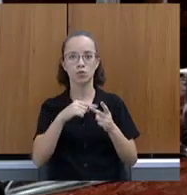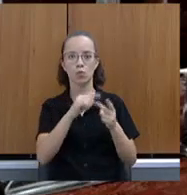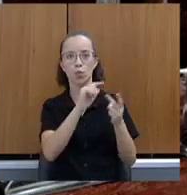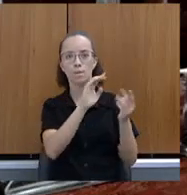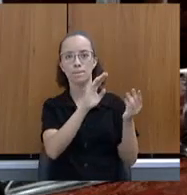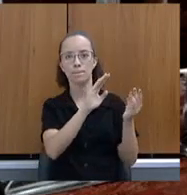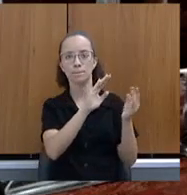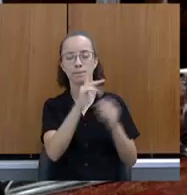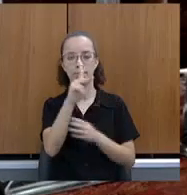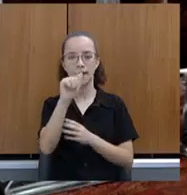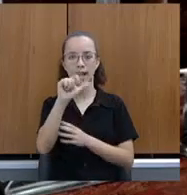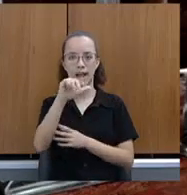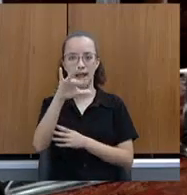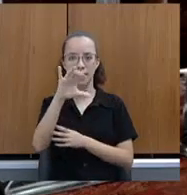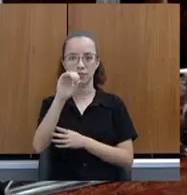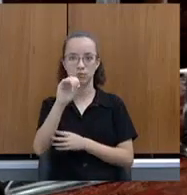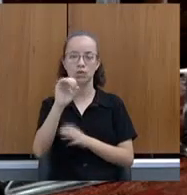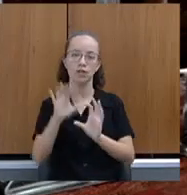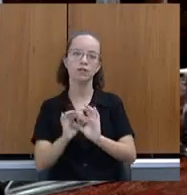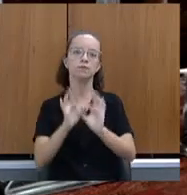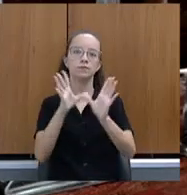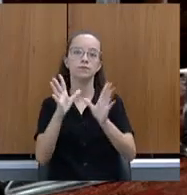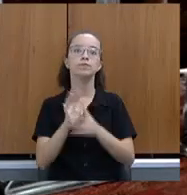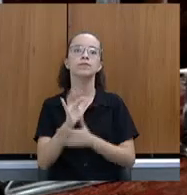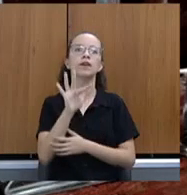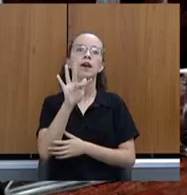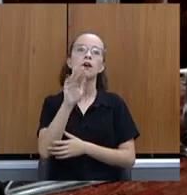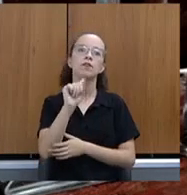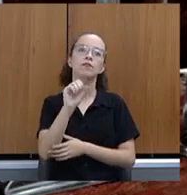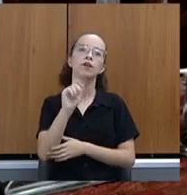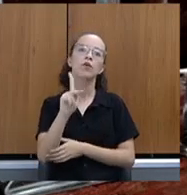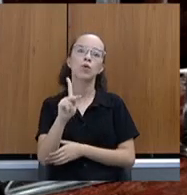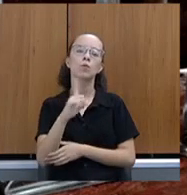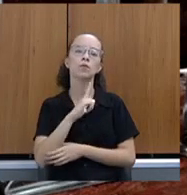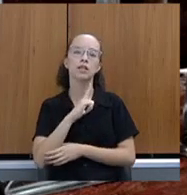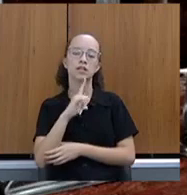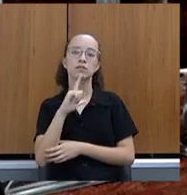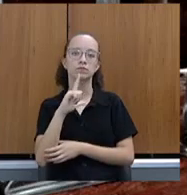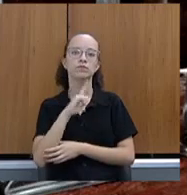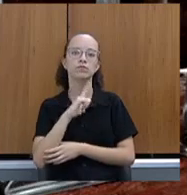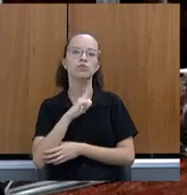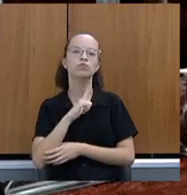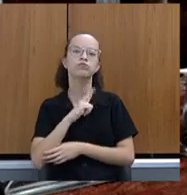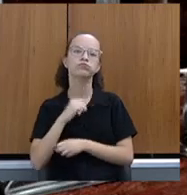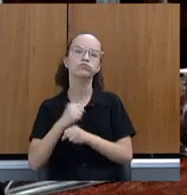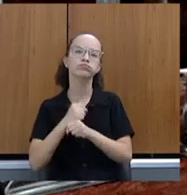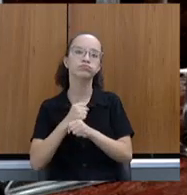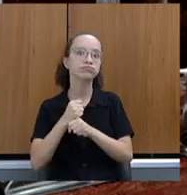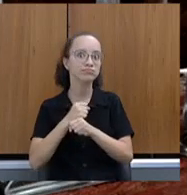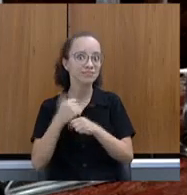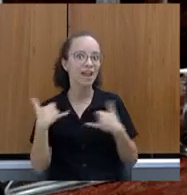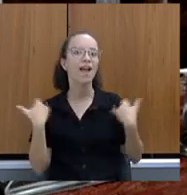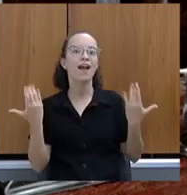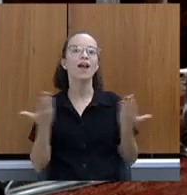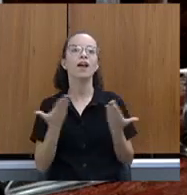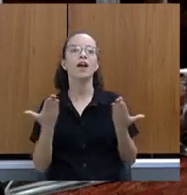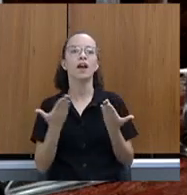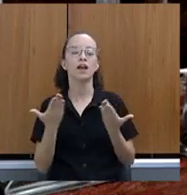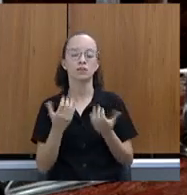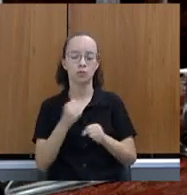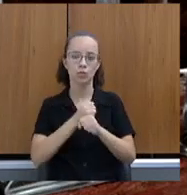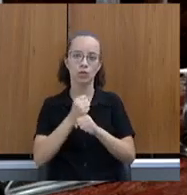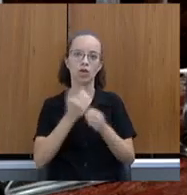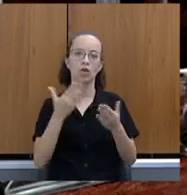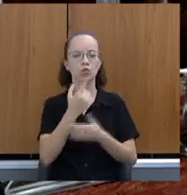a faop completa 50 anos é do concurso Nacional de presépios ininterruptos e esse ano